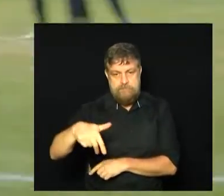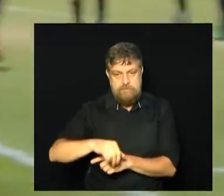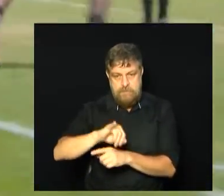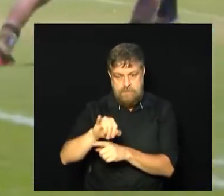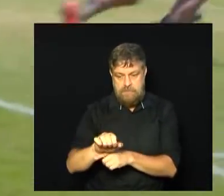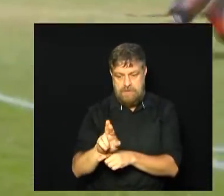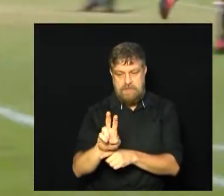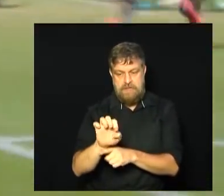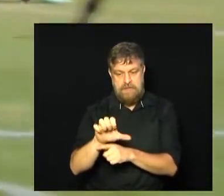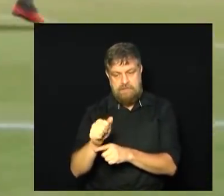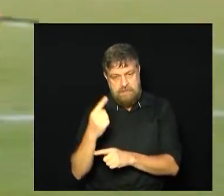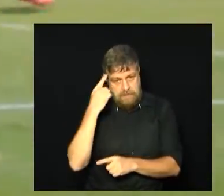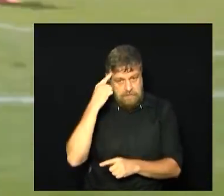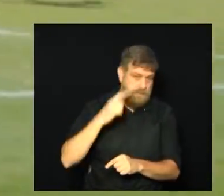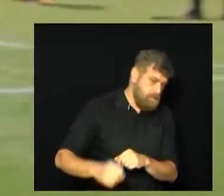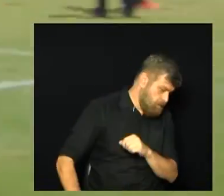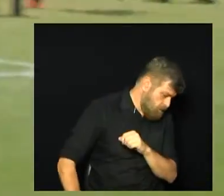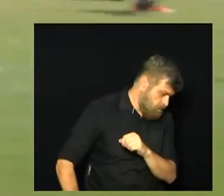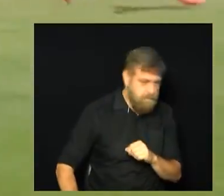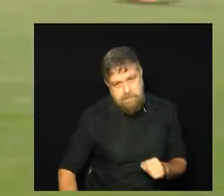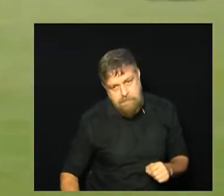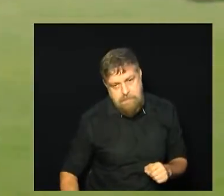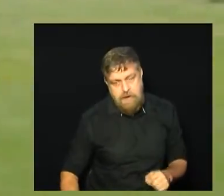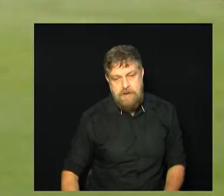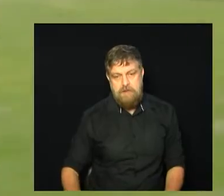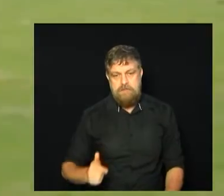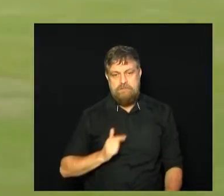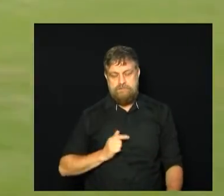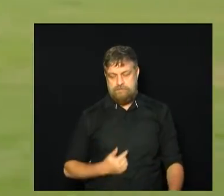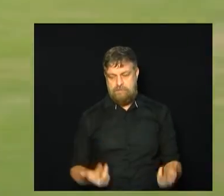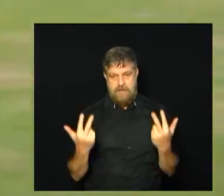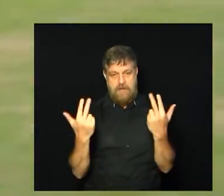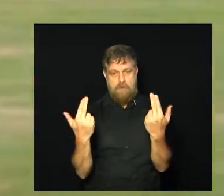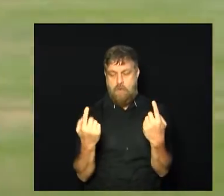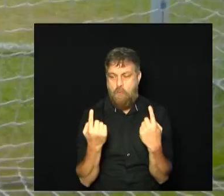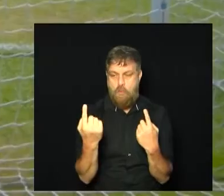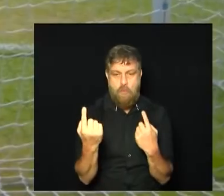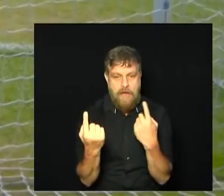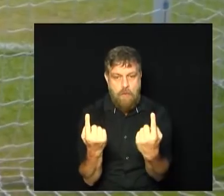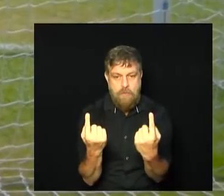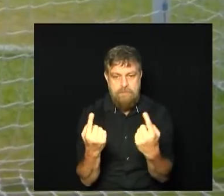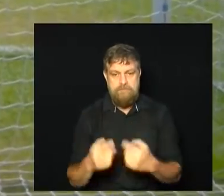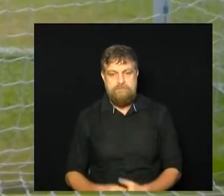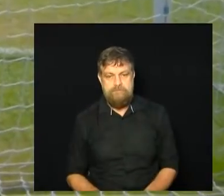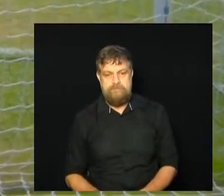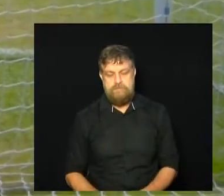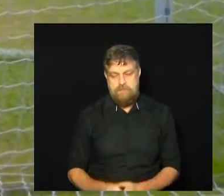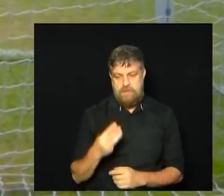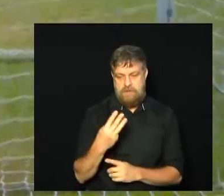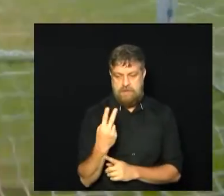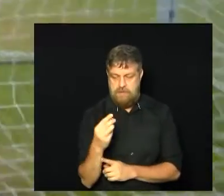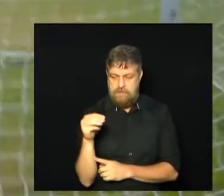subiu mais que todo mundo e cabeceou para o fundo das redes, tudo igual, 1-1. Aos